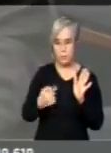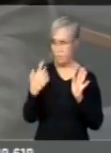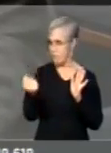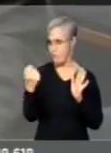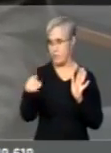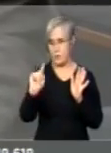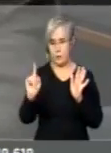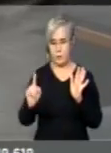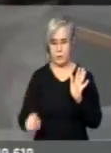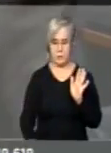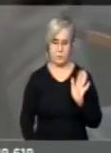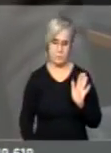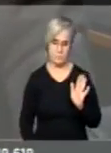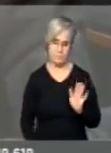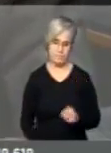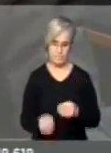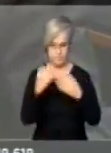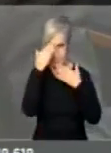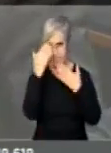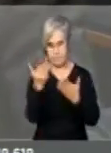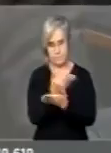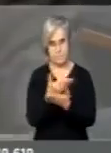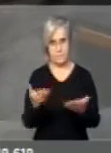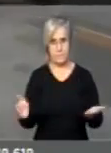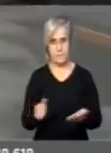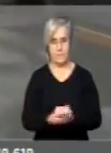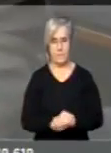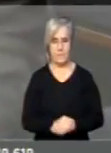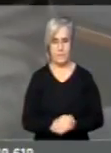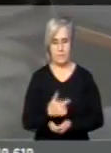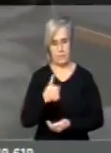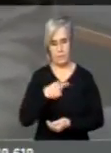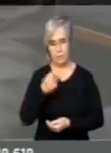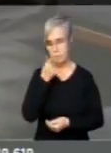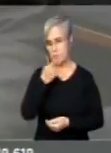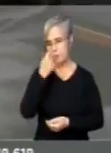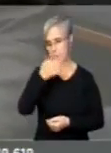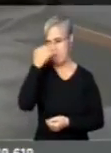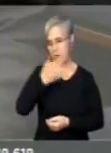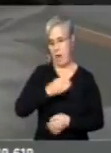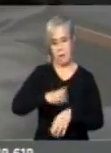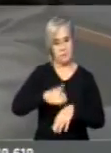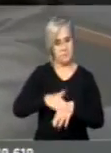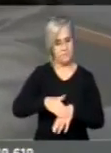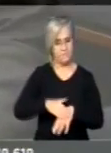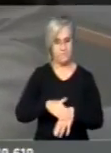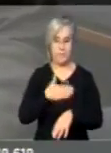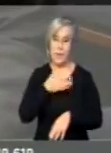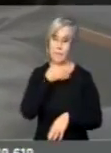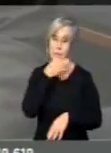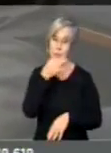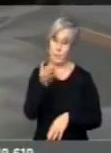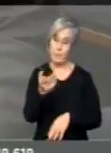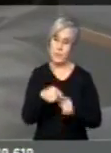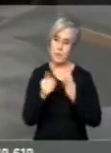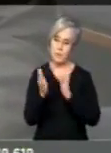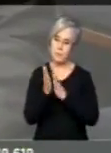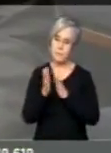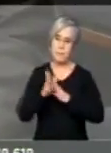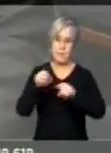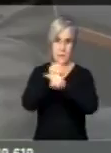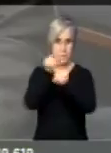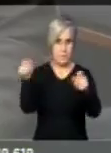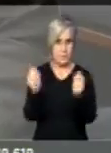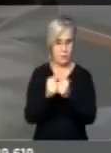né? Então, muito obrigado. Eu sou sempre assim, muito franco. Muito obrigado. Mas parabéns